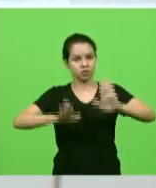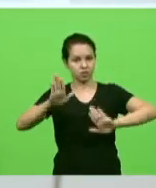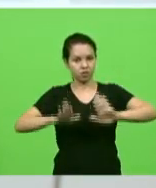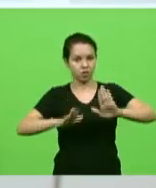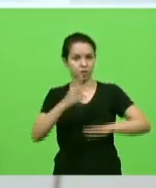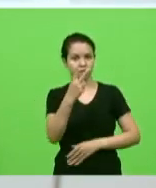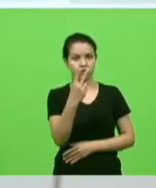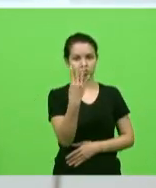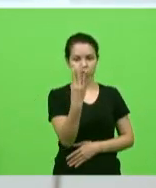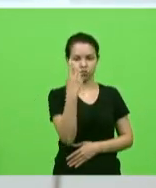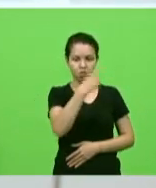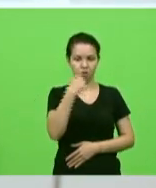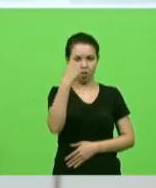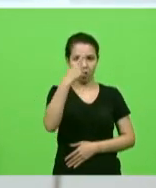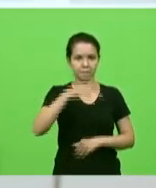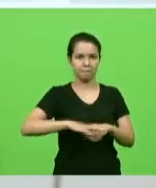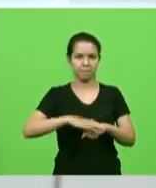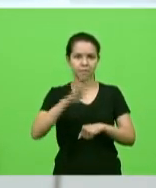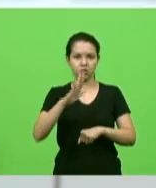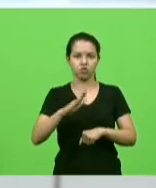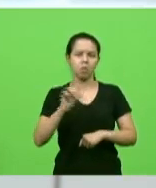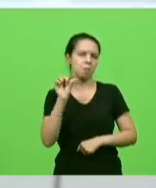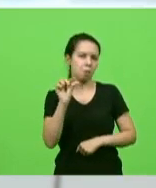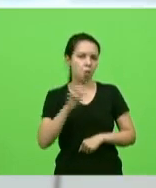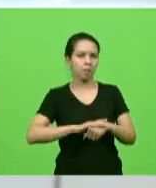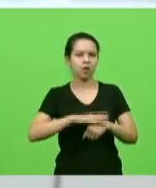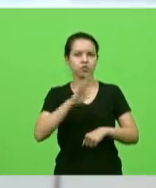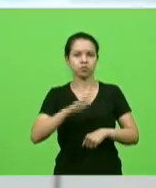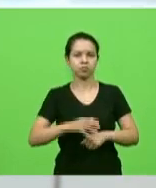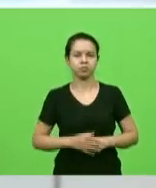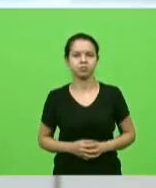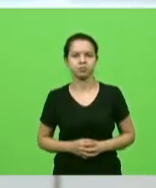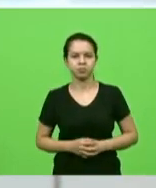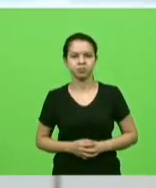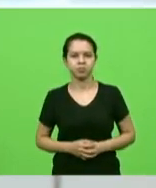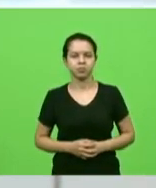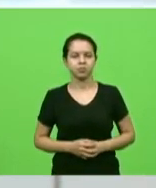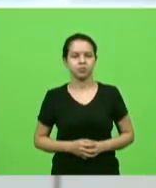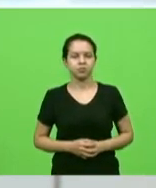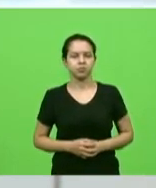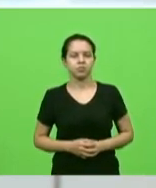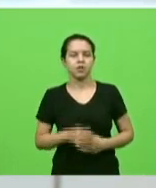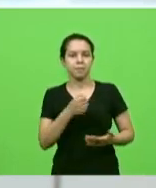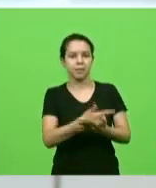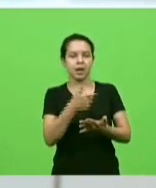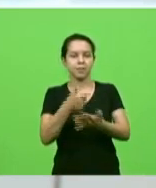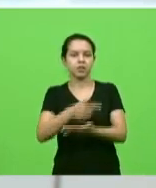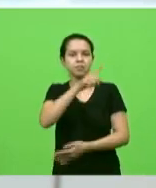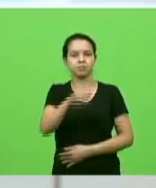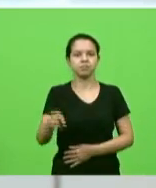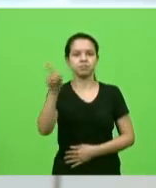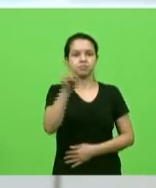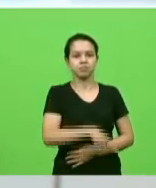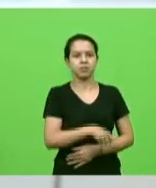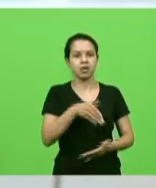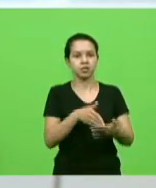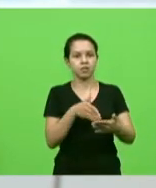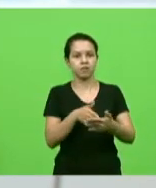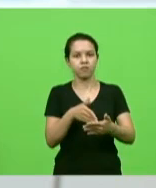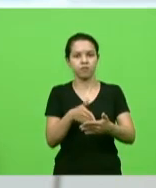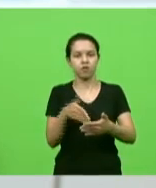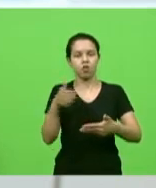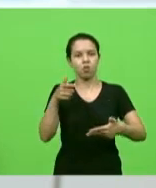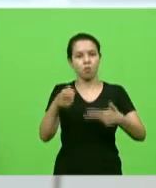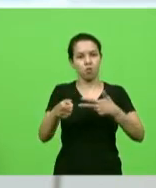mais de 24 horas pouco mais pagamento abortado por exclusivo a intervenção do Poder Judiciário